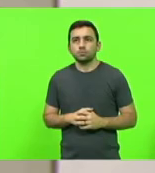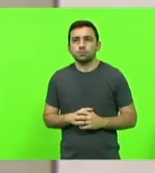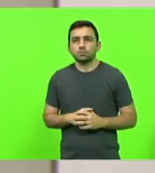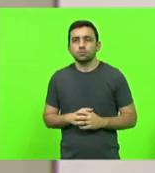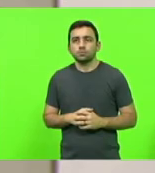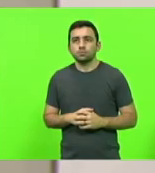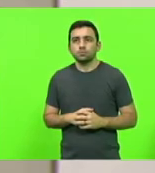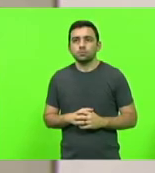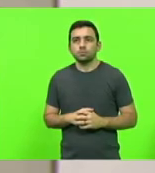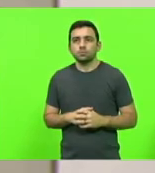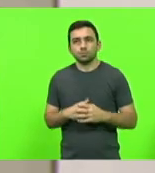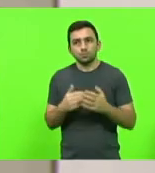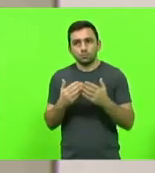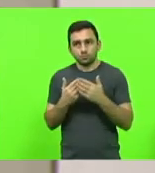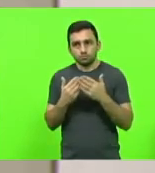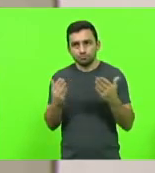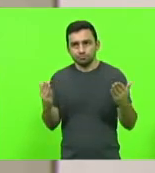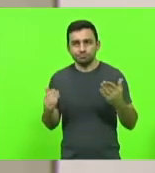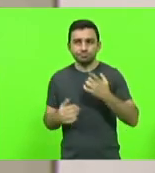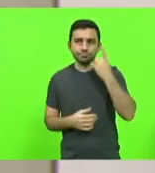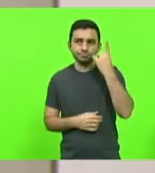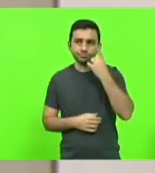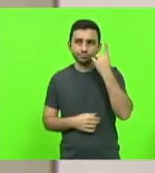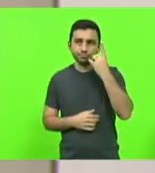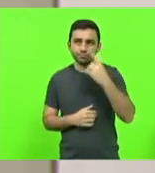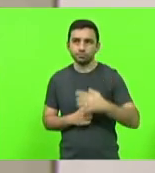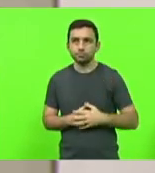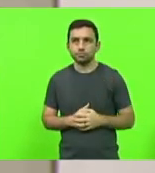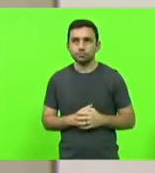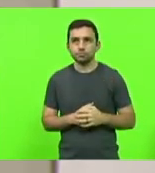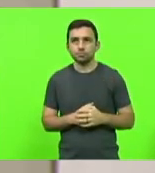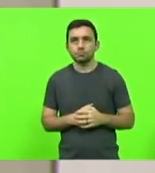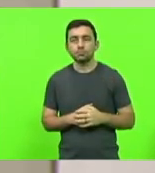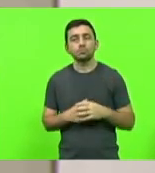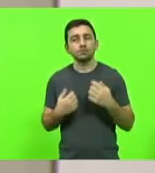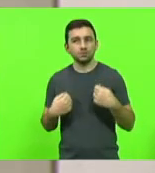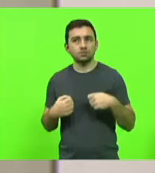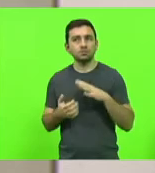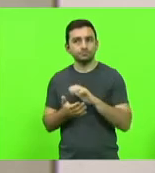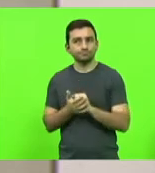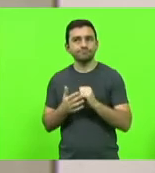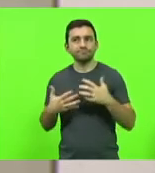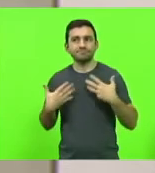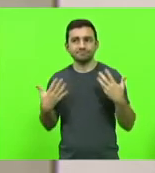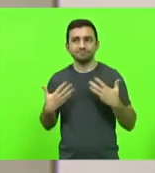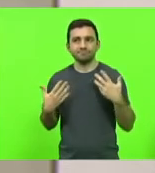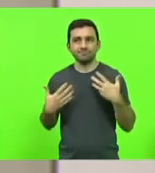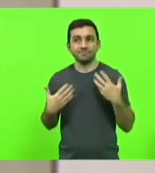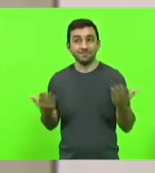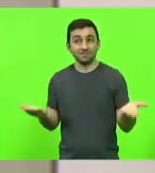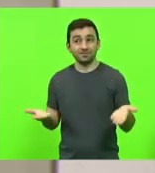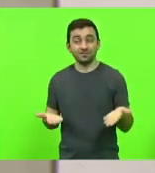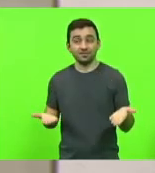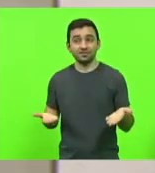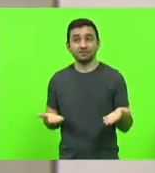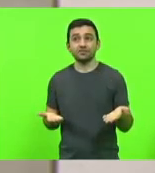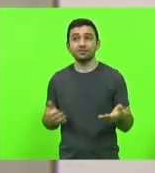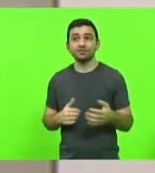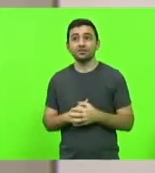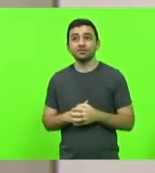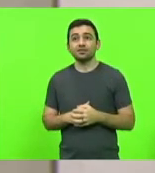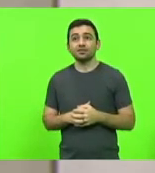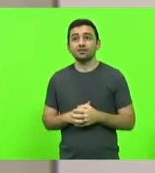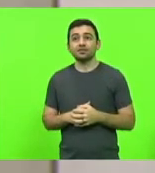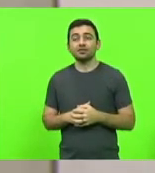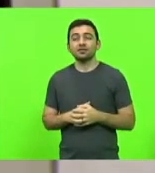Senhoras e senhores deputados, cabe aqui registrar com muita alegria este momento que hoje está sendo